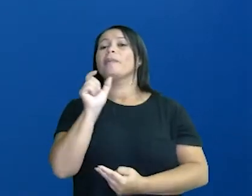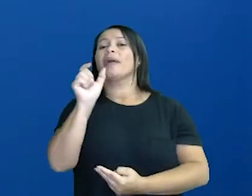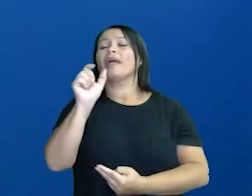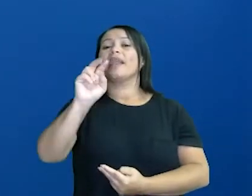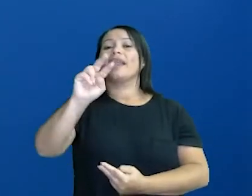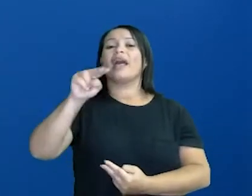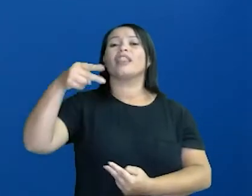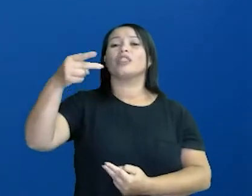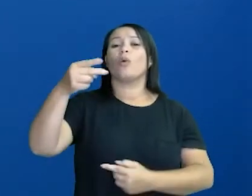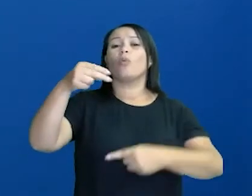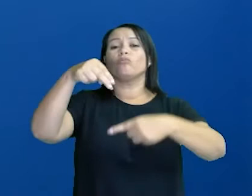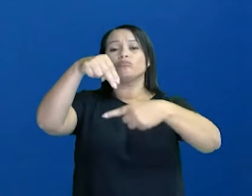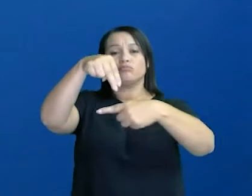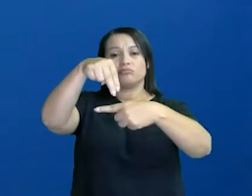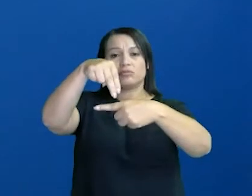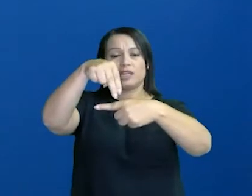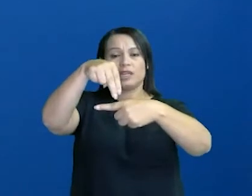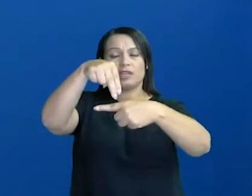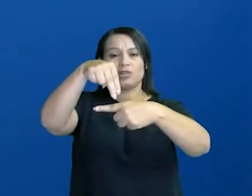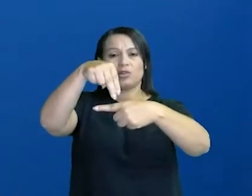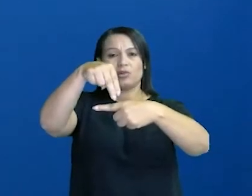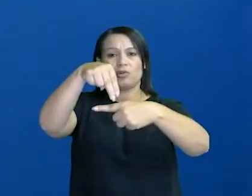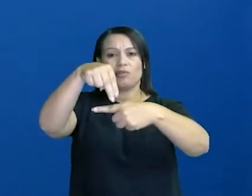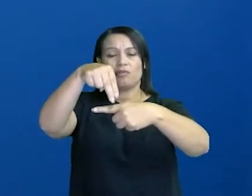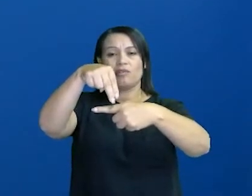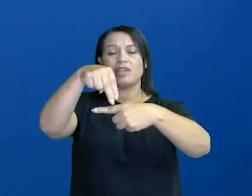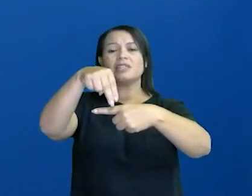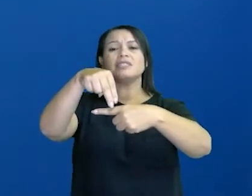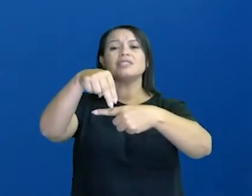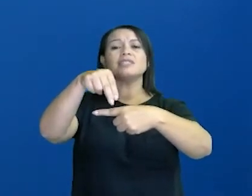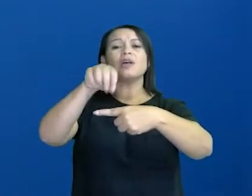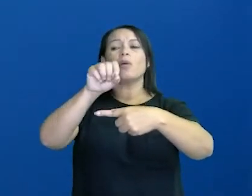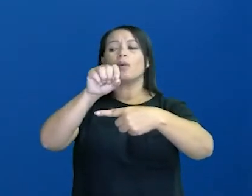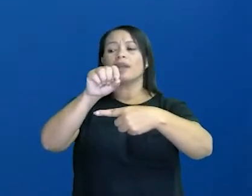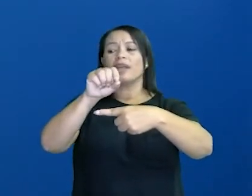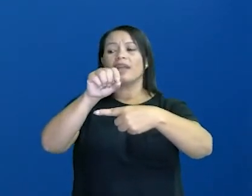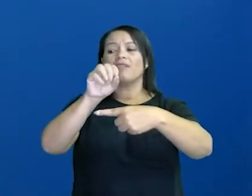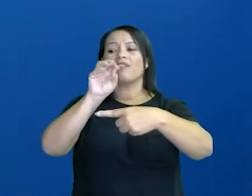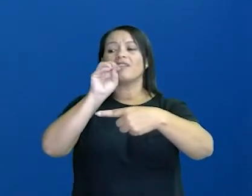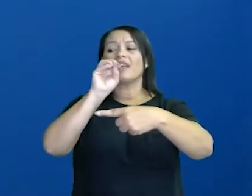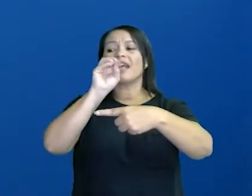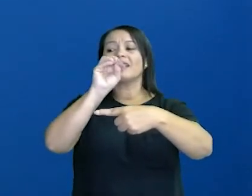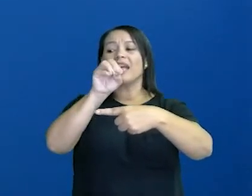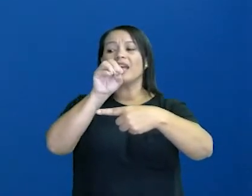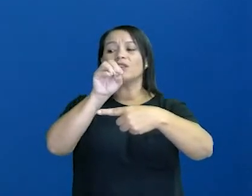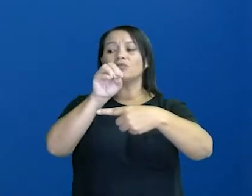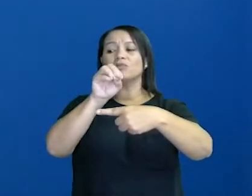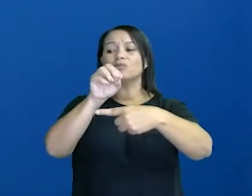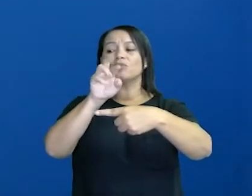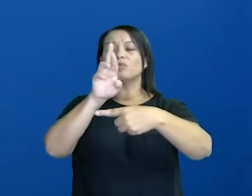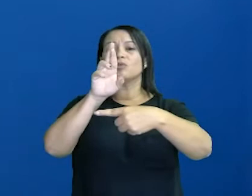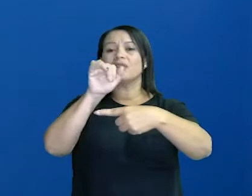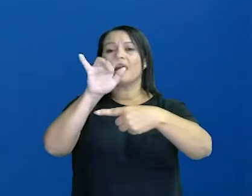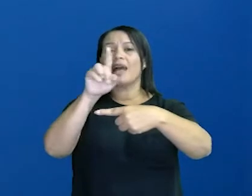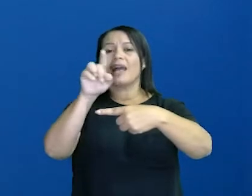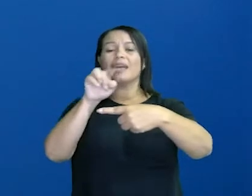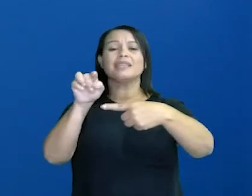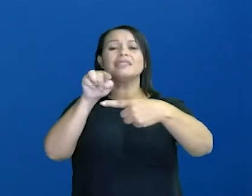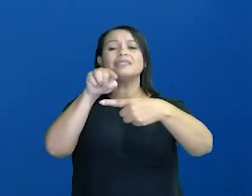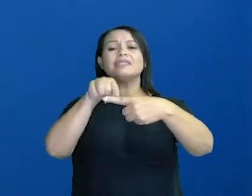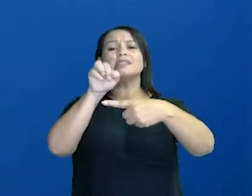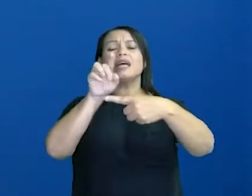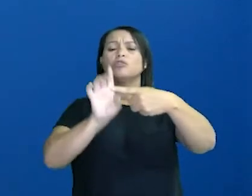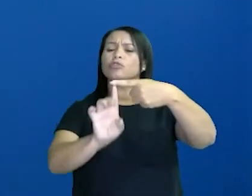vai ser o expoente ou vai ficar dentro da raiz o meu